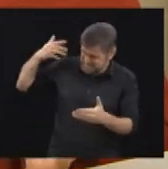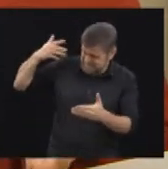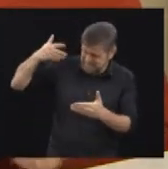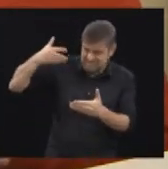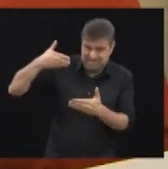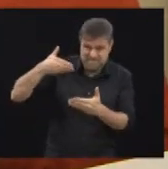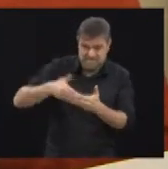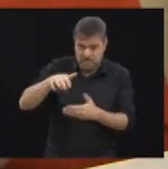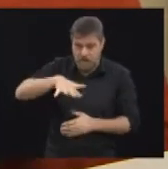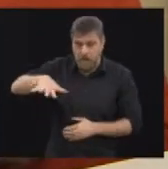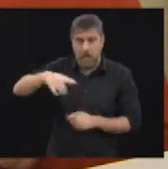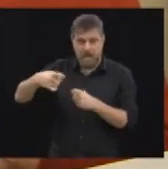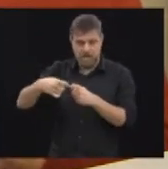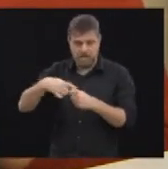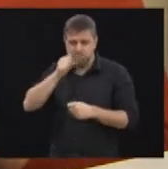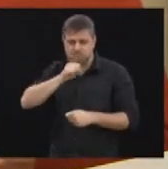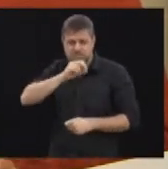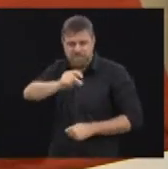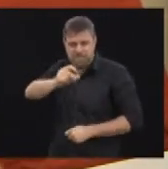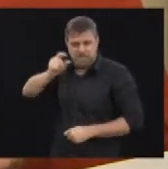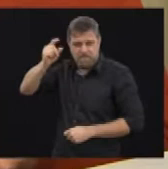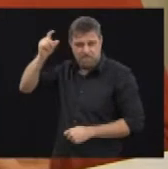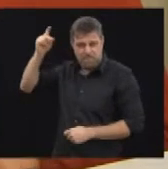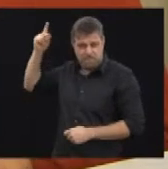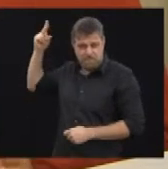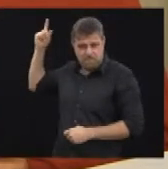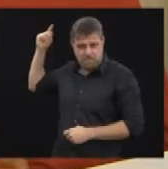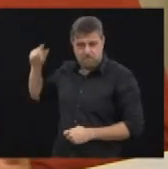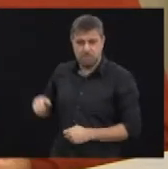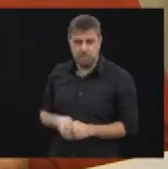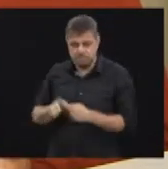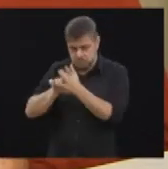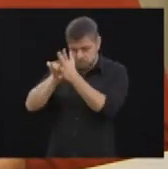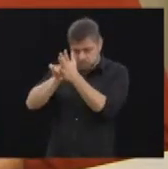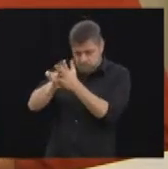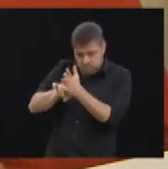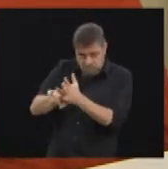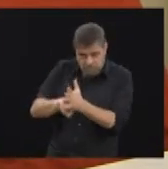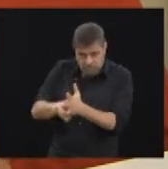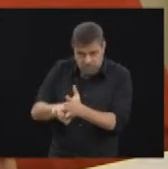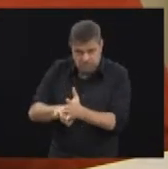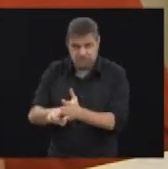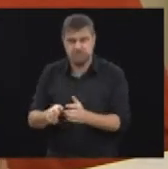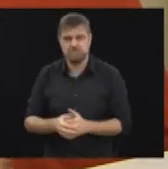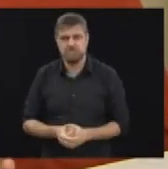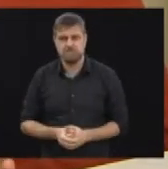início do conhecimento médico, que a gente conhece como medicina